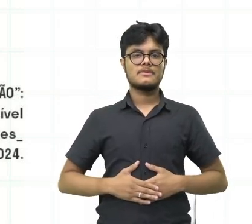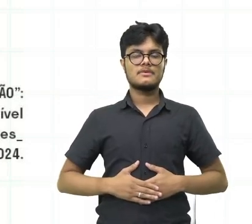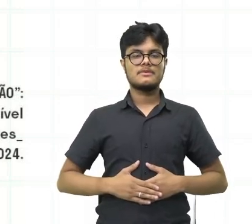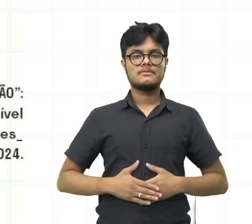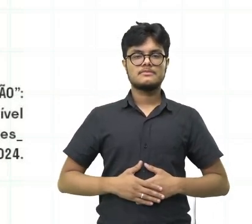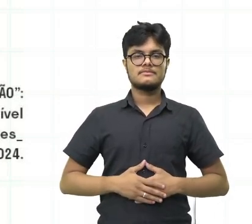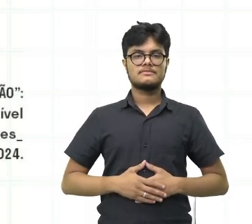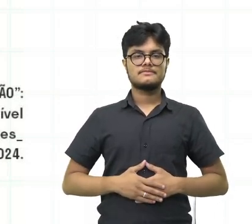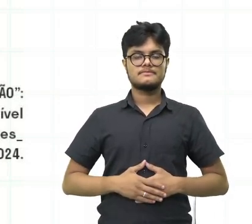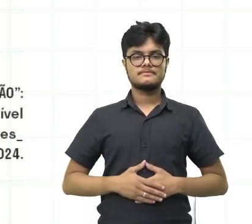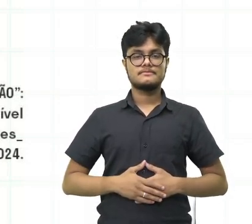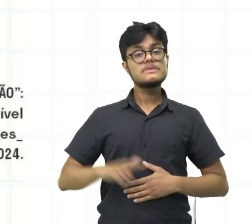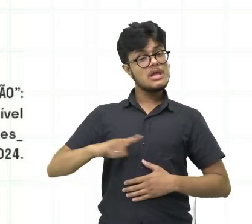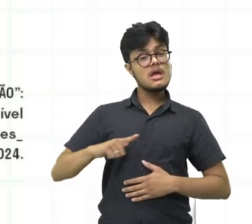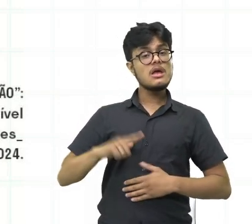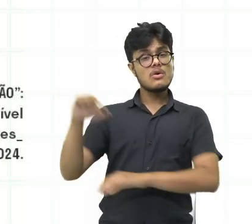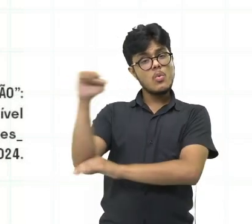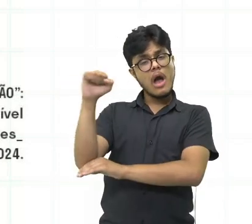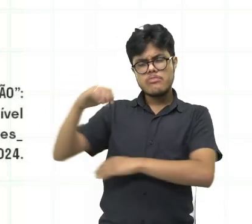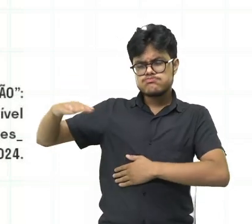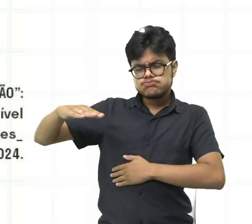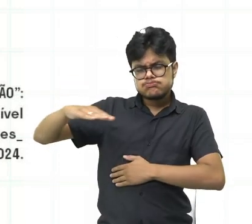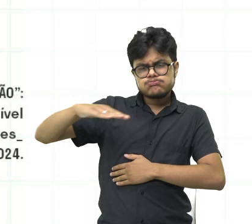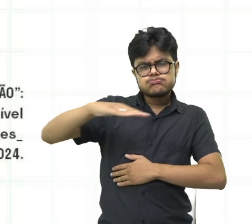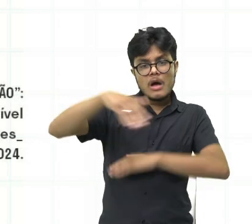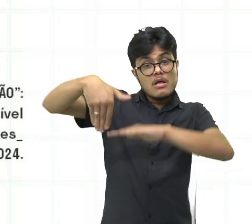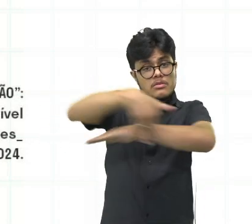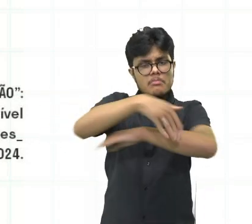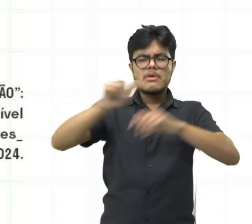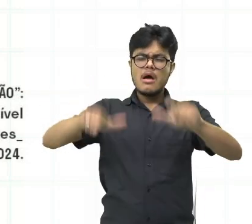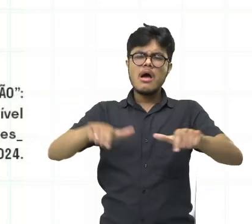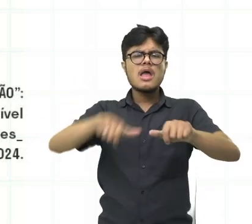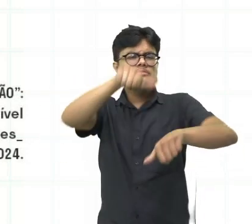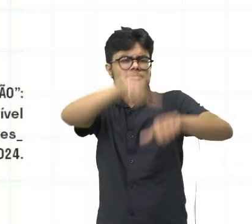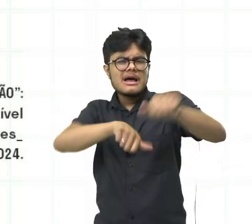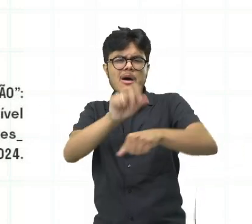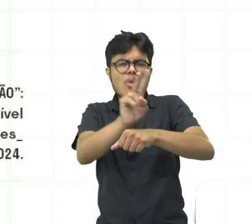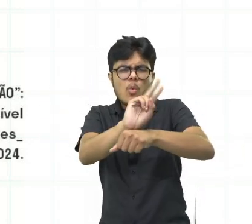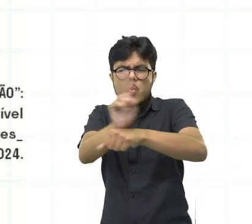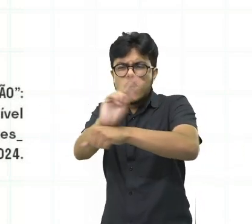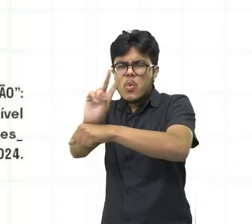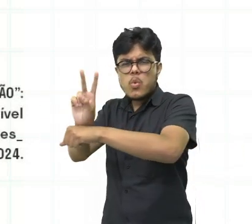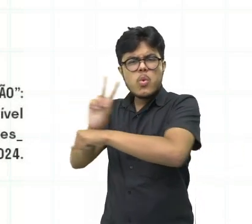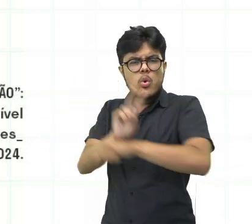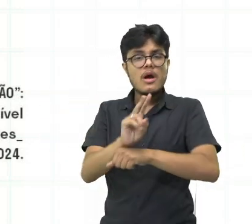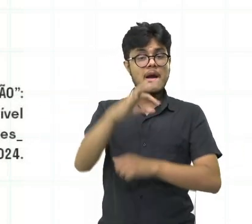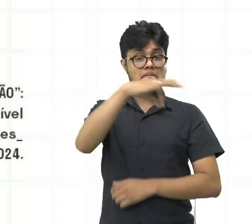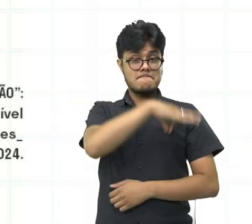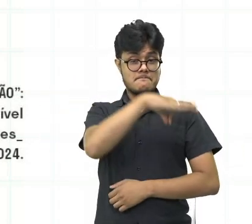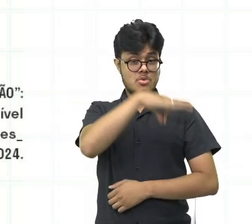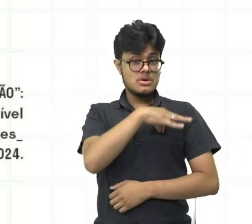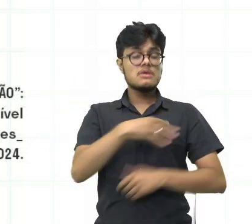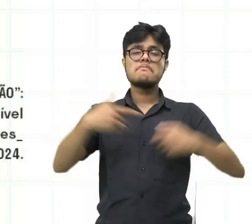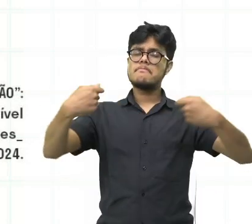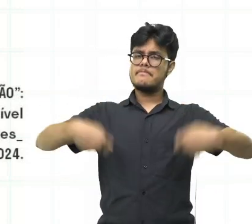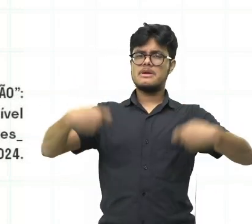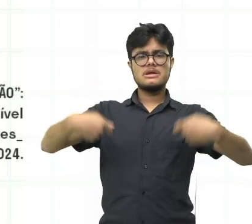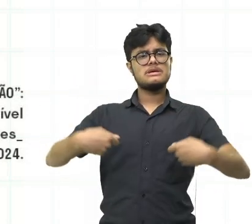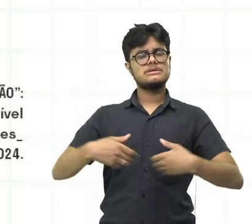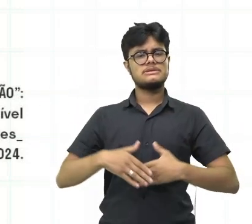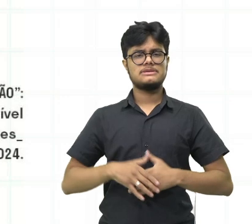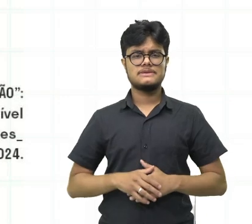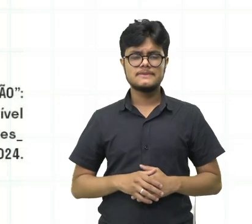no bairro, né, do policiamento. Então, ele pede para que volte, por exemplo, né? se tivesse nesse bairro essa rota,